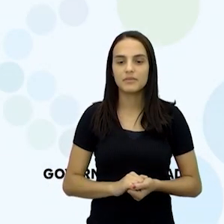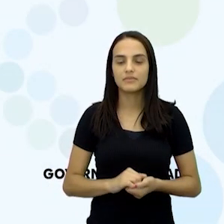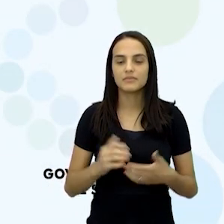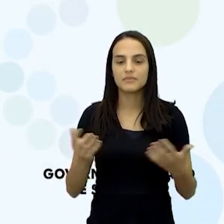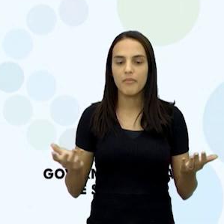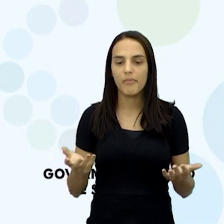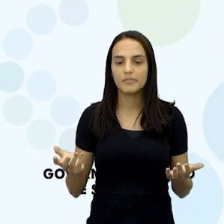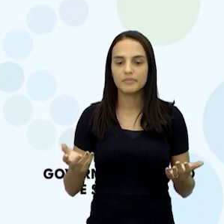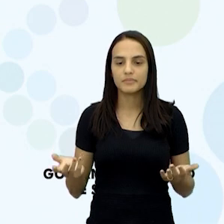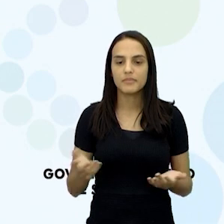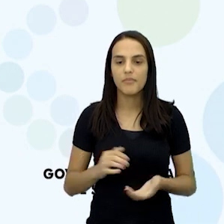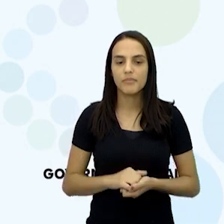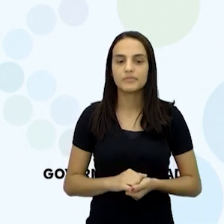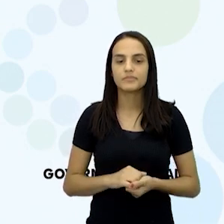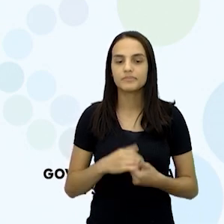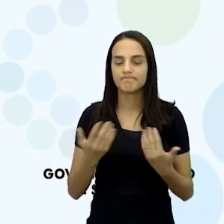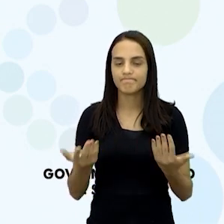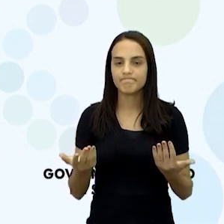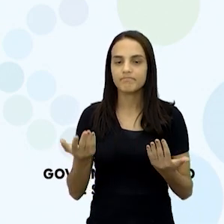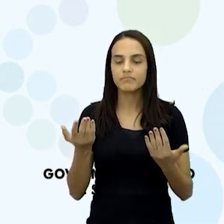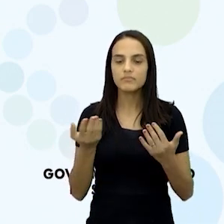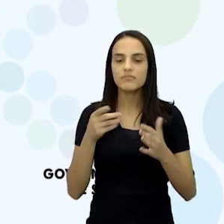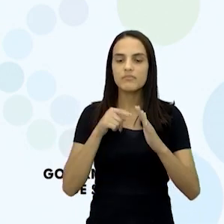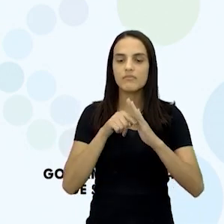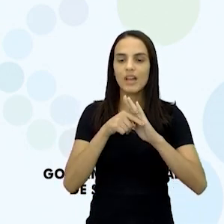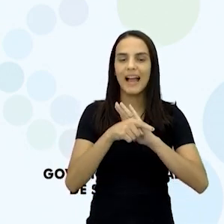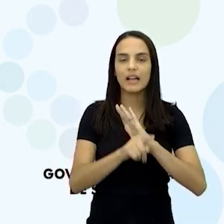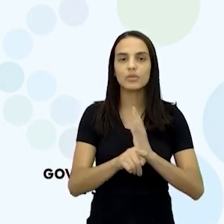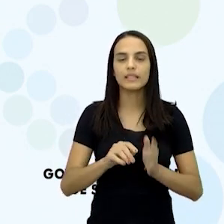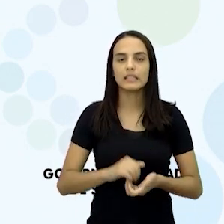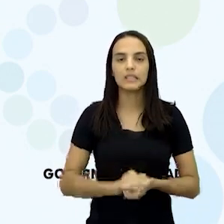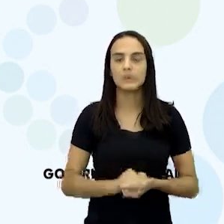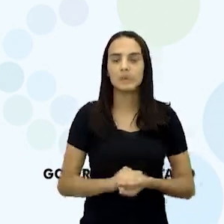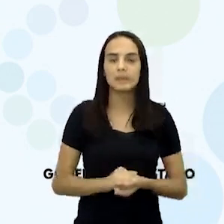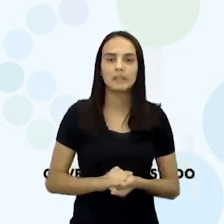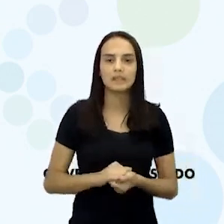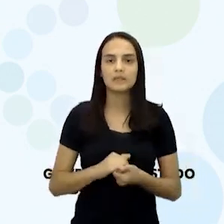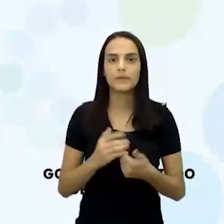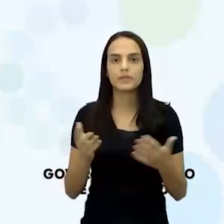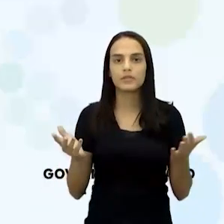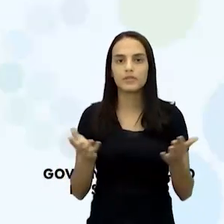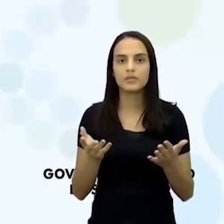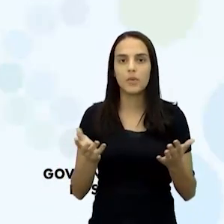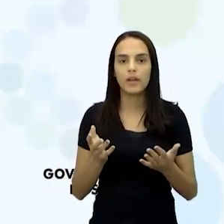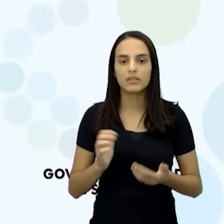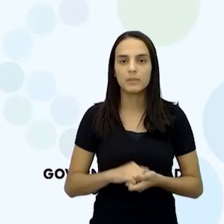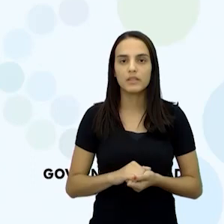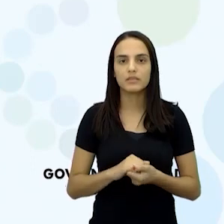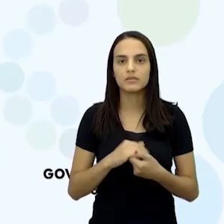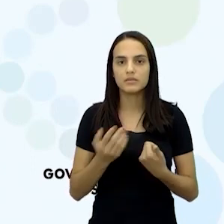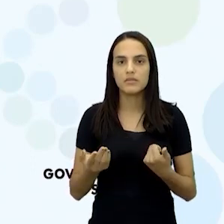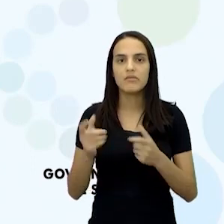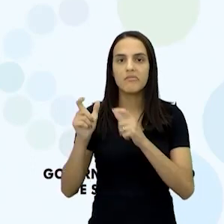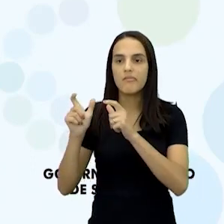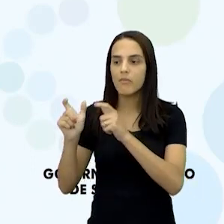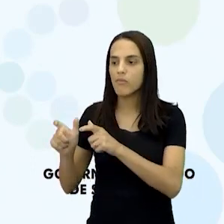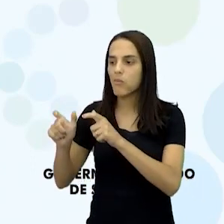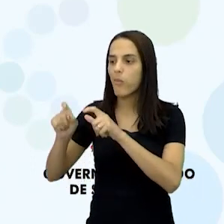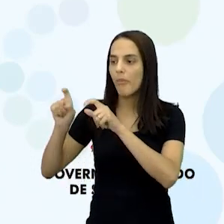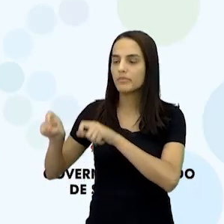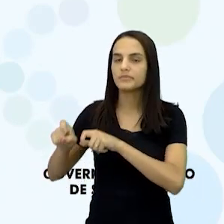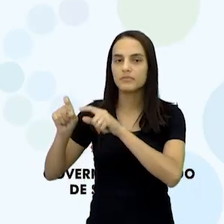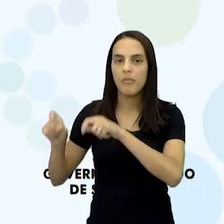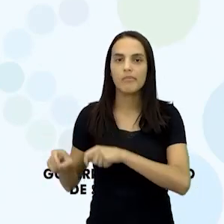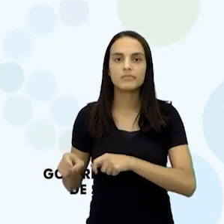apresentação aí do componente, que é do aprofundamento à cultura do solo, do campo à cidade. Unidade